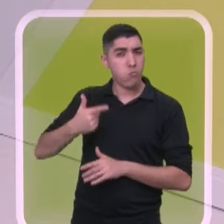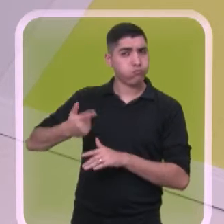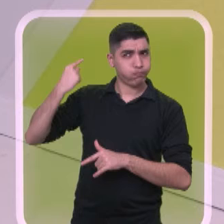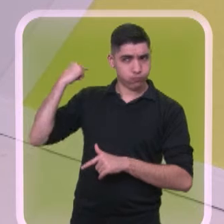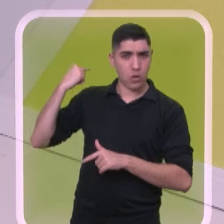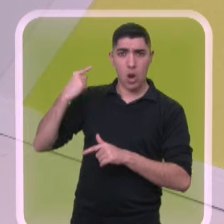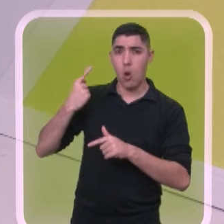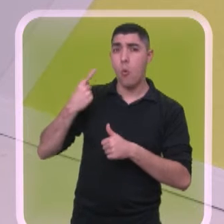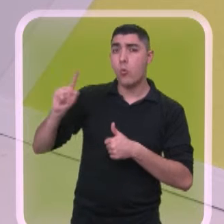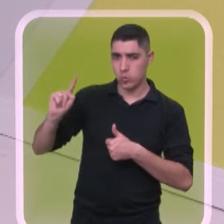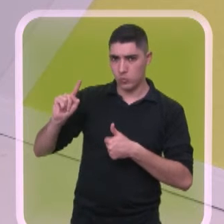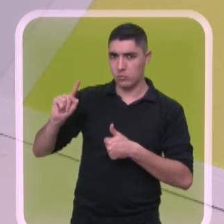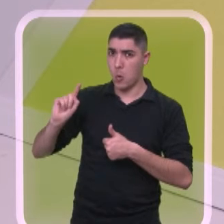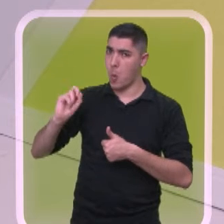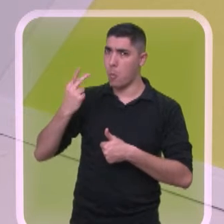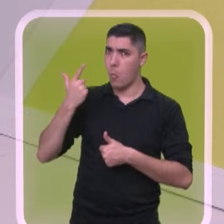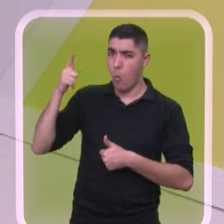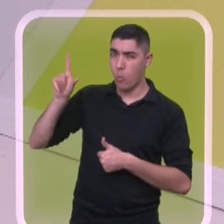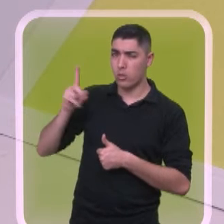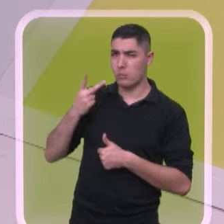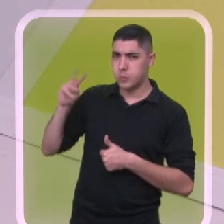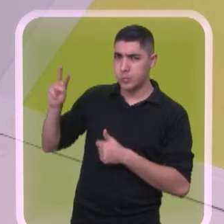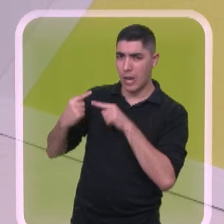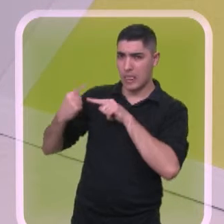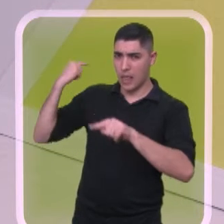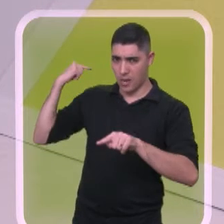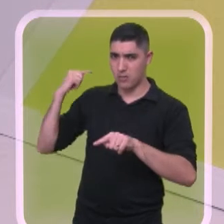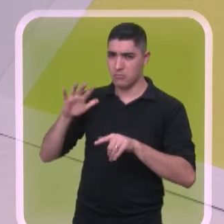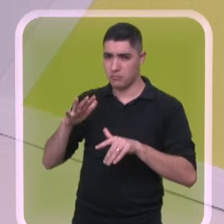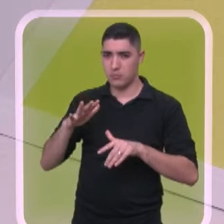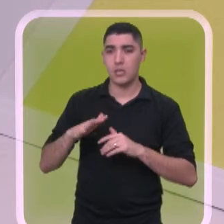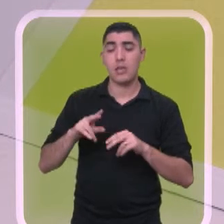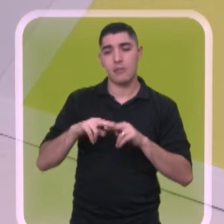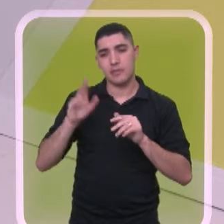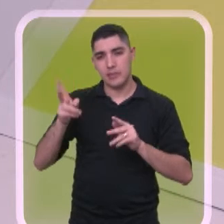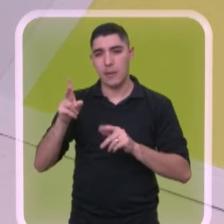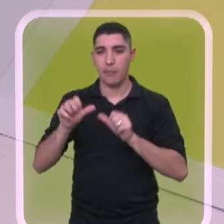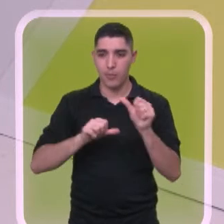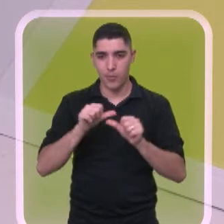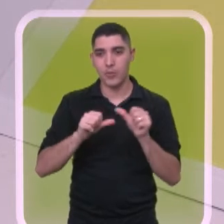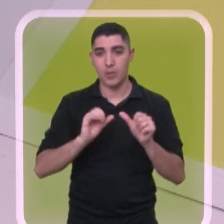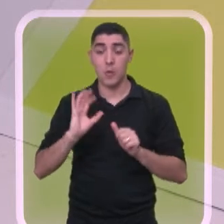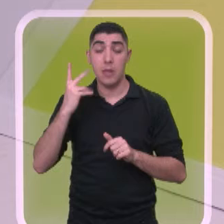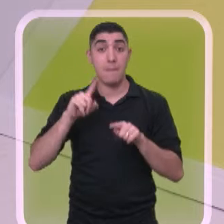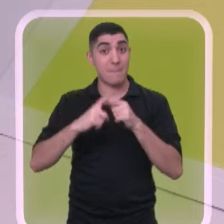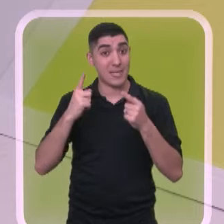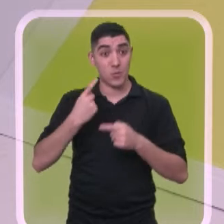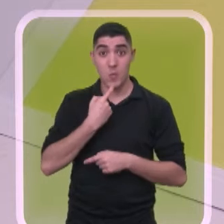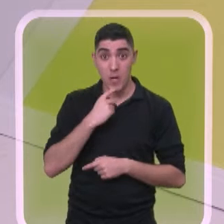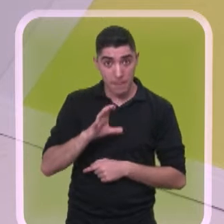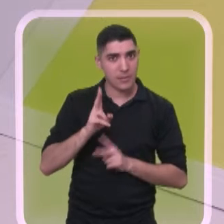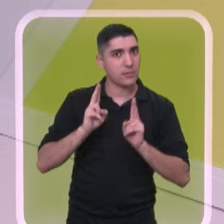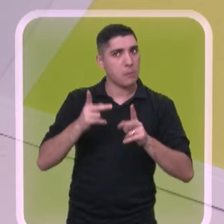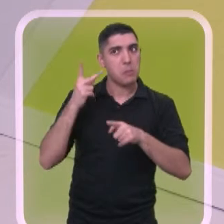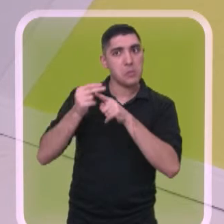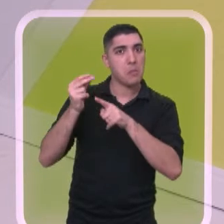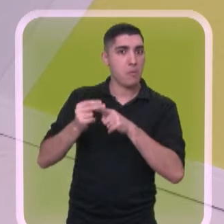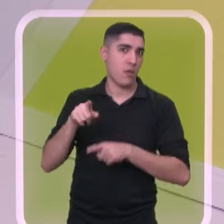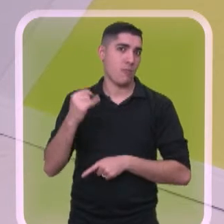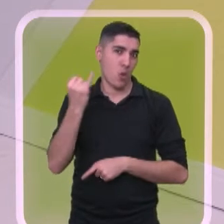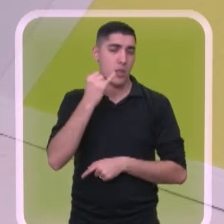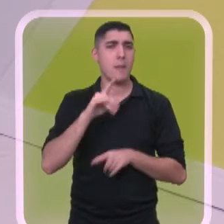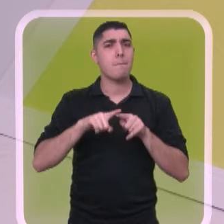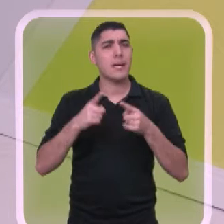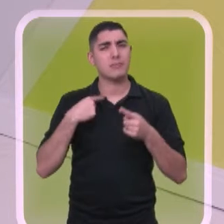recentemente. Claro que os times remodelam e tal, né? Tem aquela mudança natural, mas enfim, é time de tradição. Agora, o que me chamou a atenção, por exemplo,